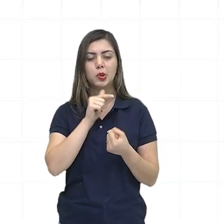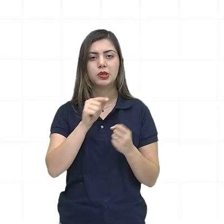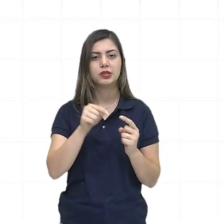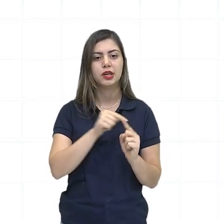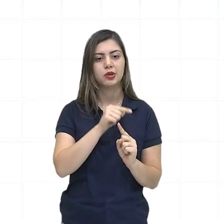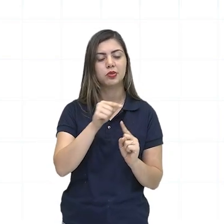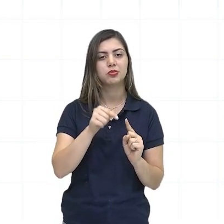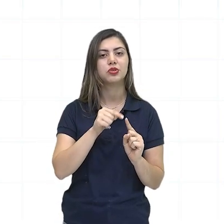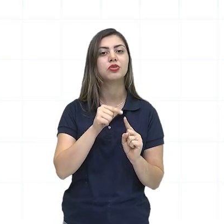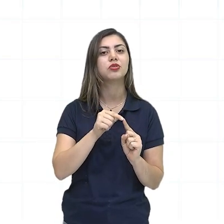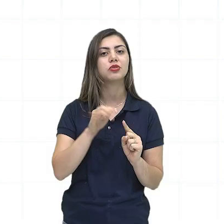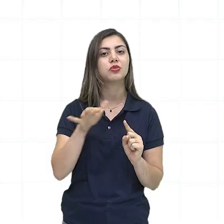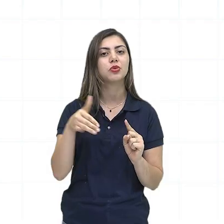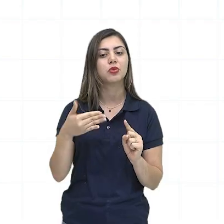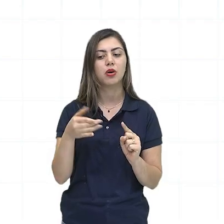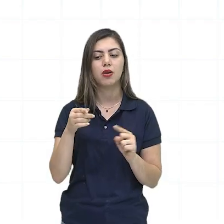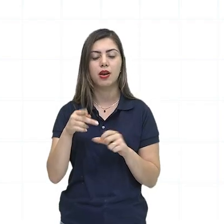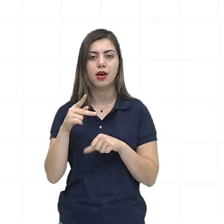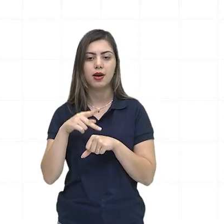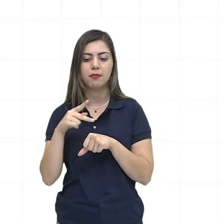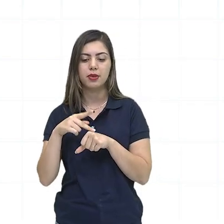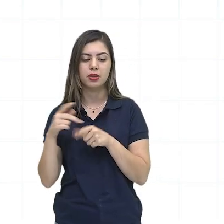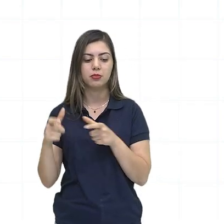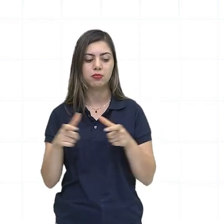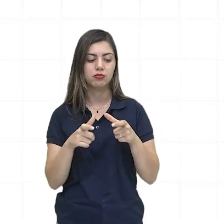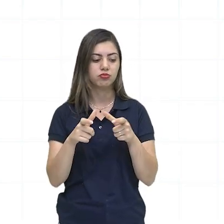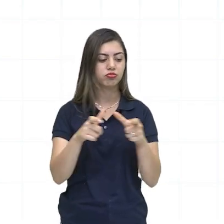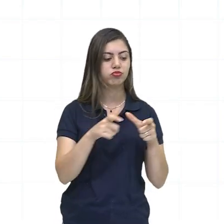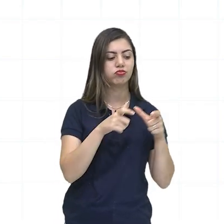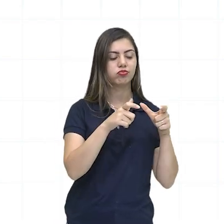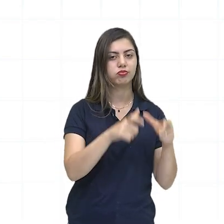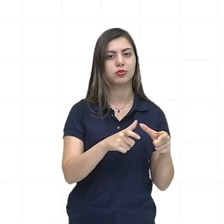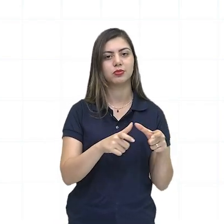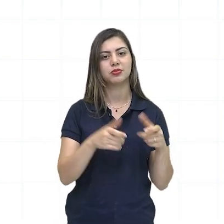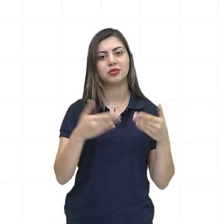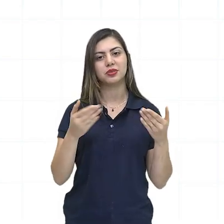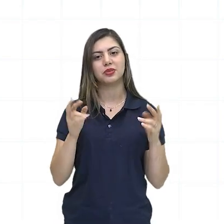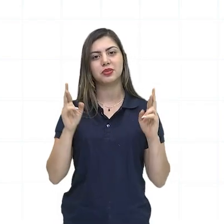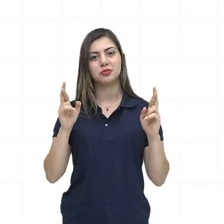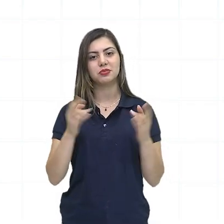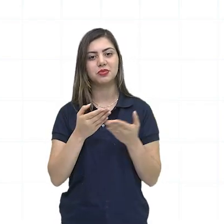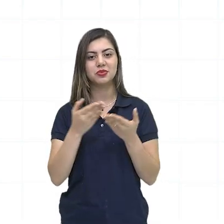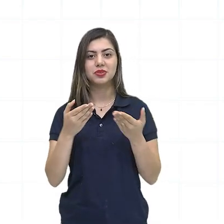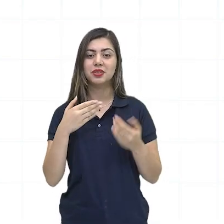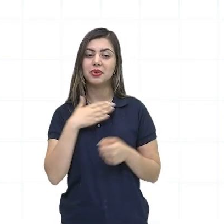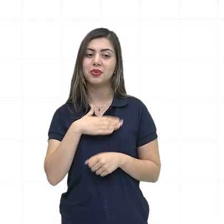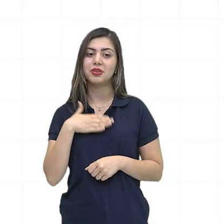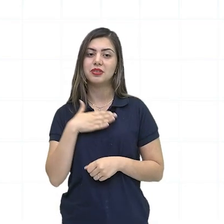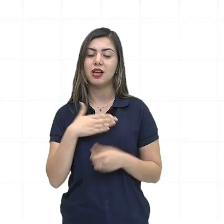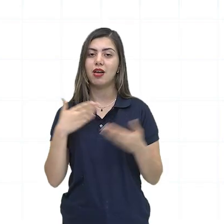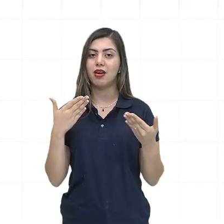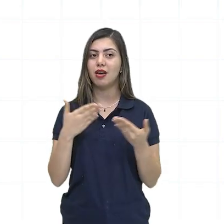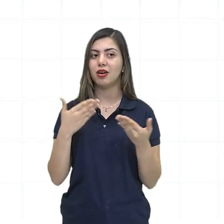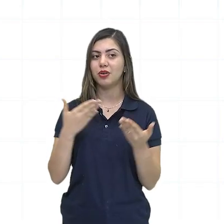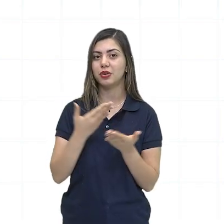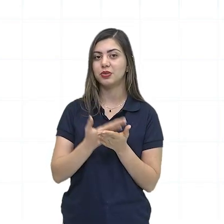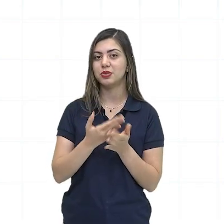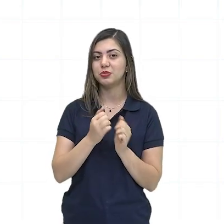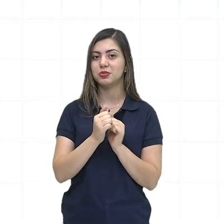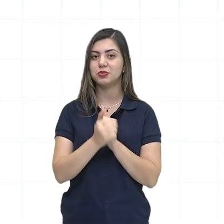é aproximar essa pedra do centro. Certo? Espero que vocês tenham gostado de conhecer um pouquinho o